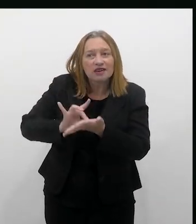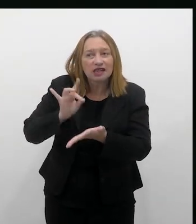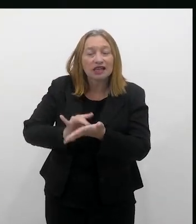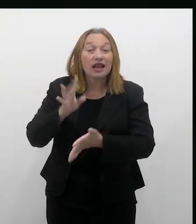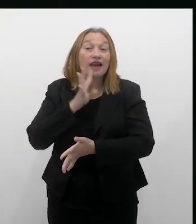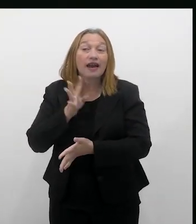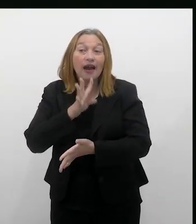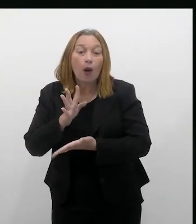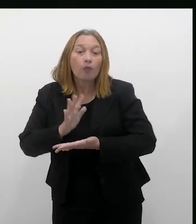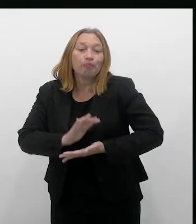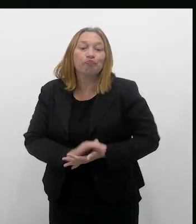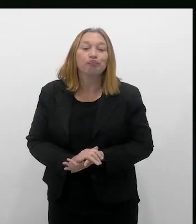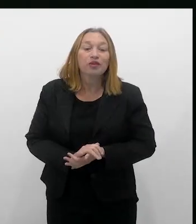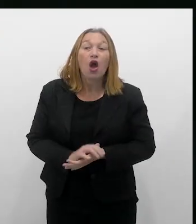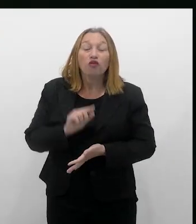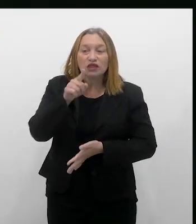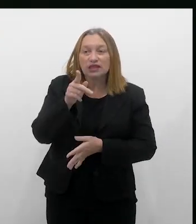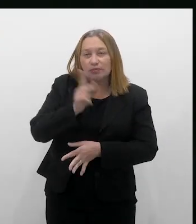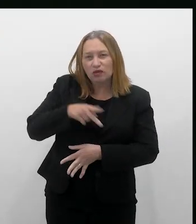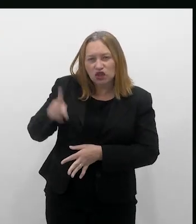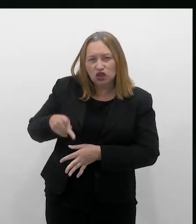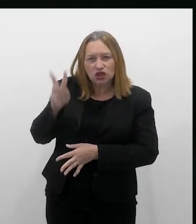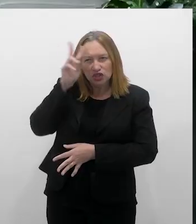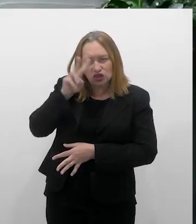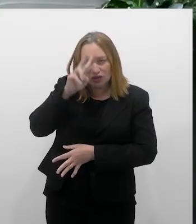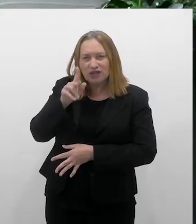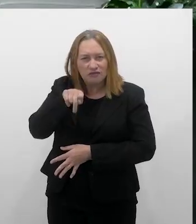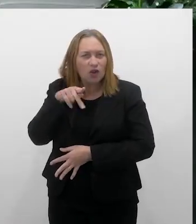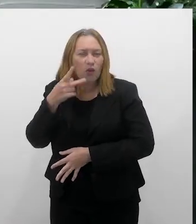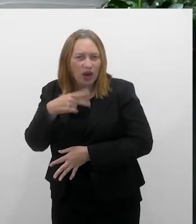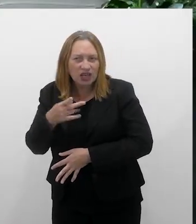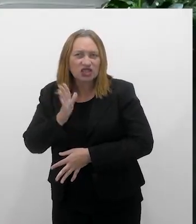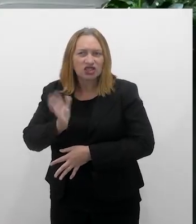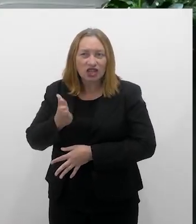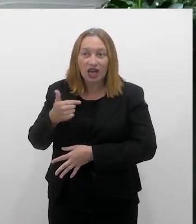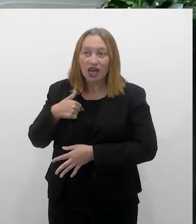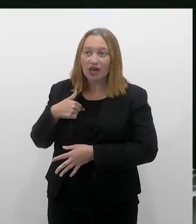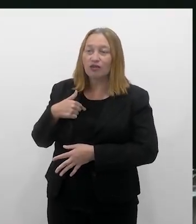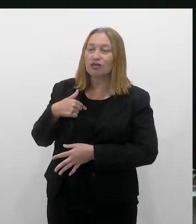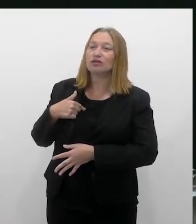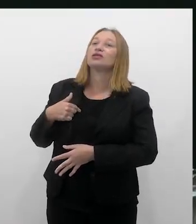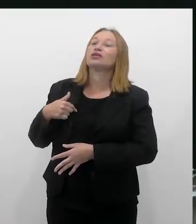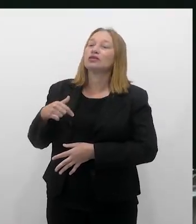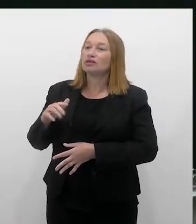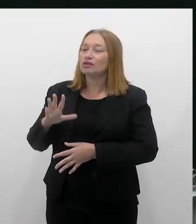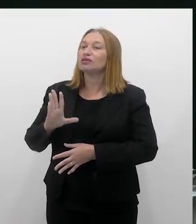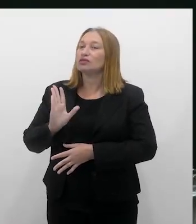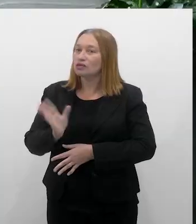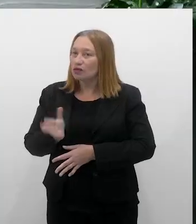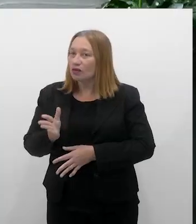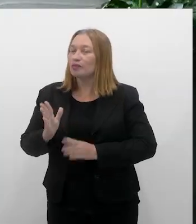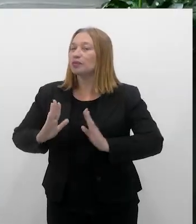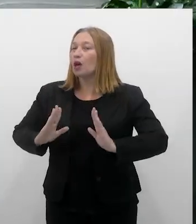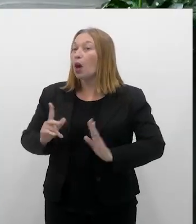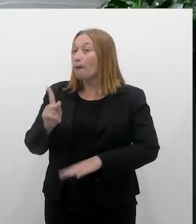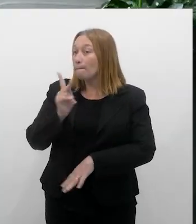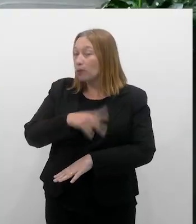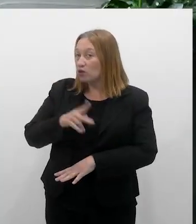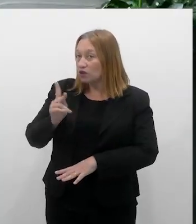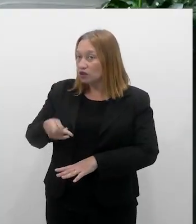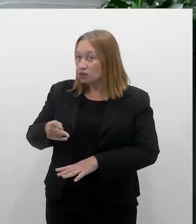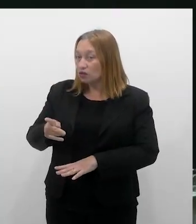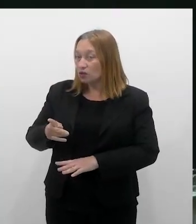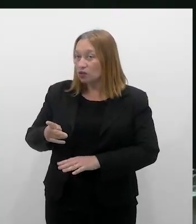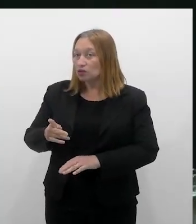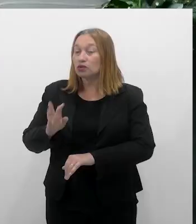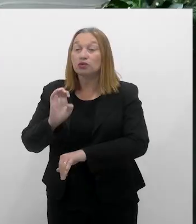realmente muito legal. Você é professora de História, você comentou aqui. Sou professora da rede também, estadual de ensino. Sou. E é de